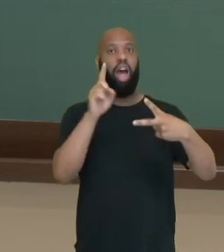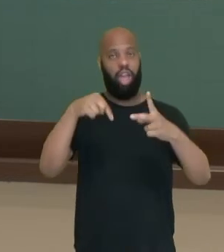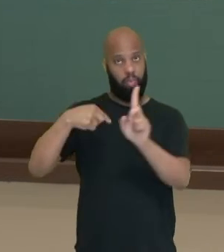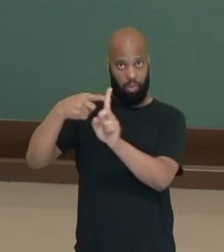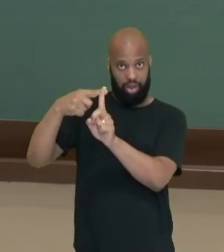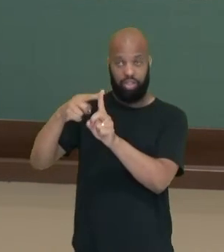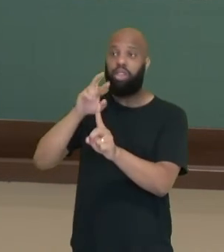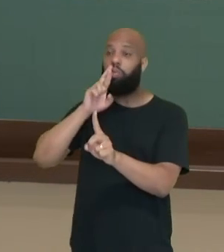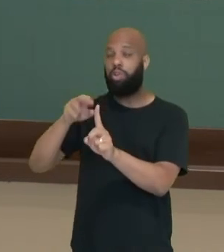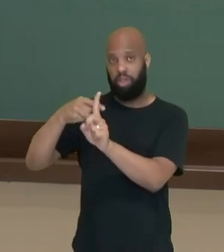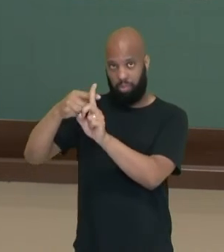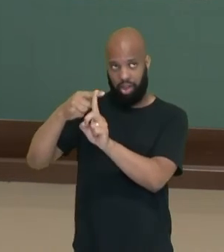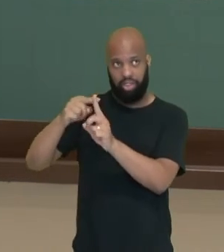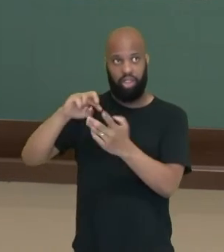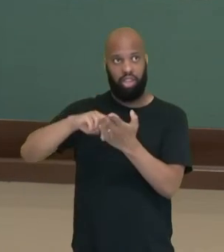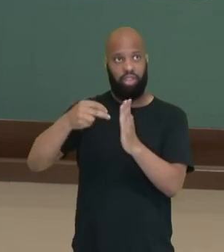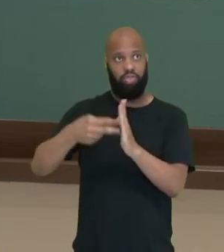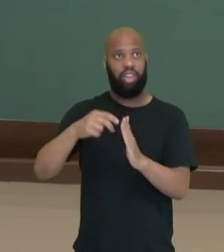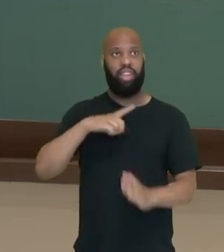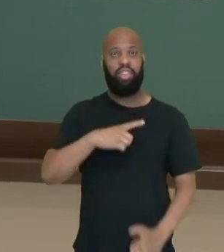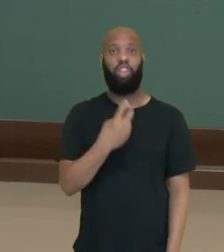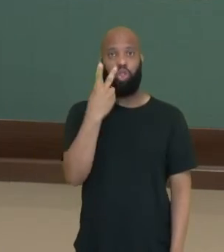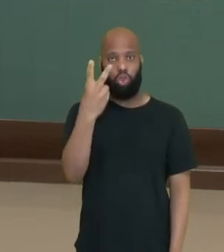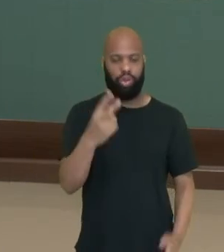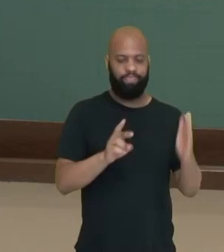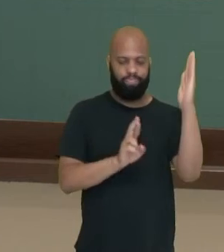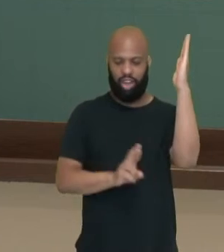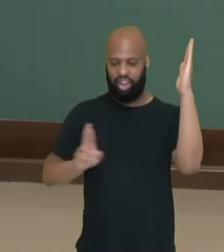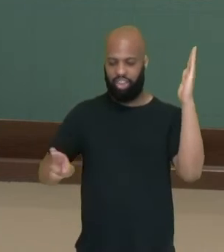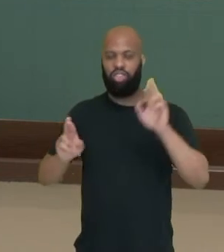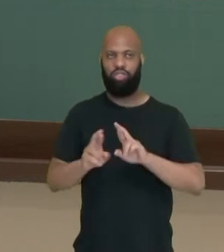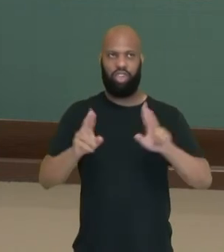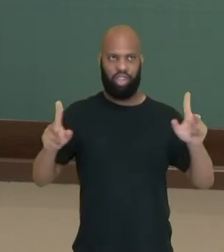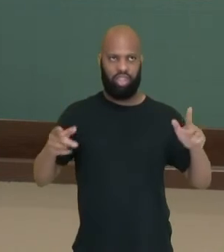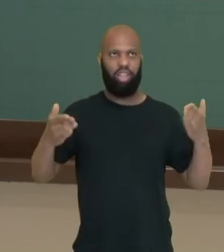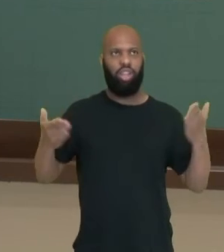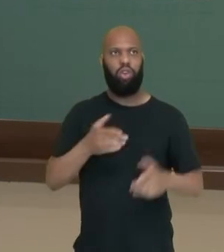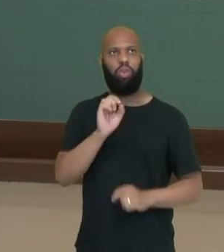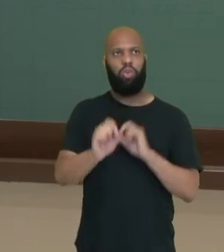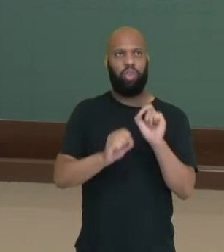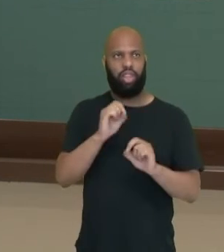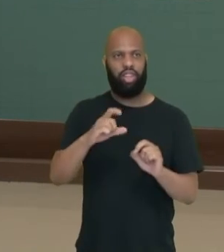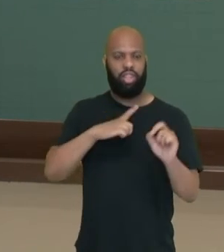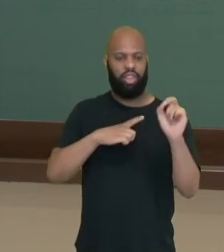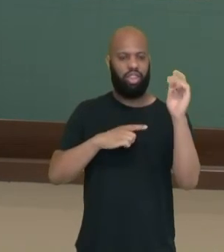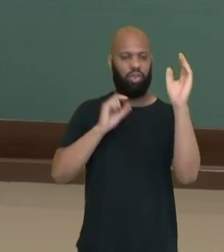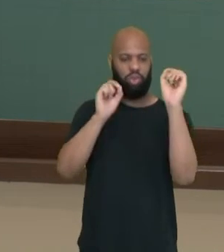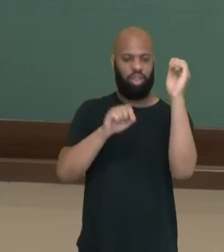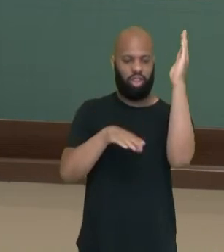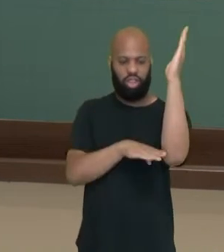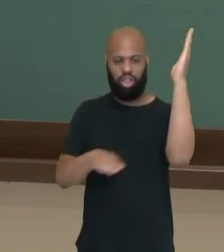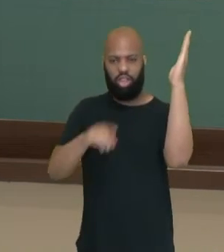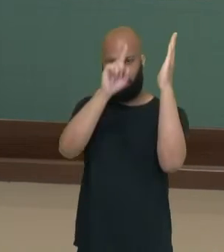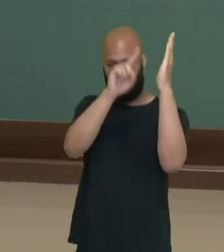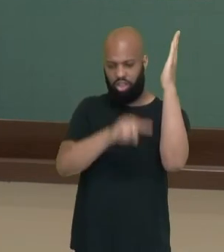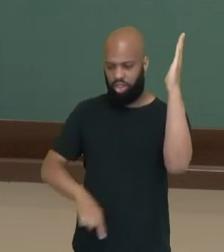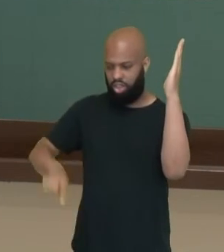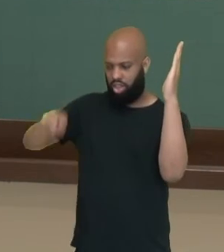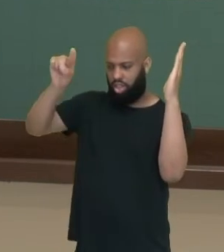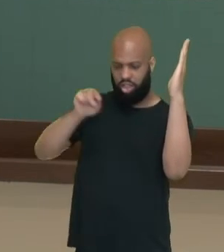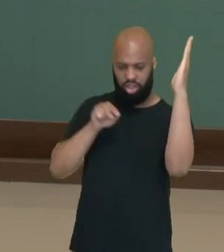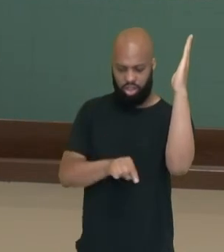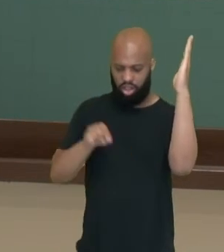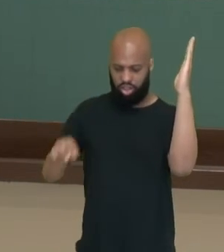positivo, maior que zero, eu vou ter duas raízes reais e diferentes. Nesse caso, ó, vai cortar o eixo das abscissas em